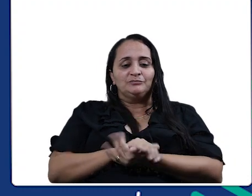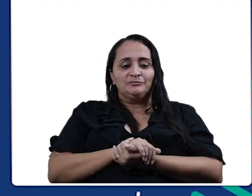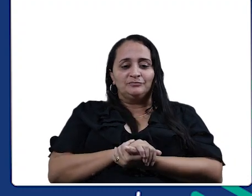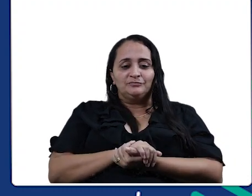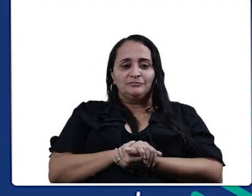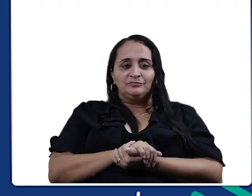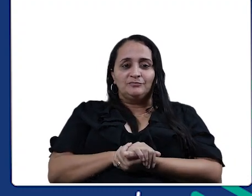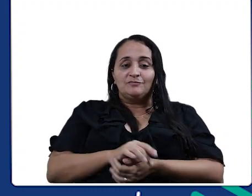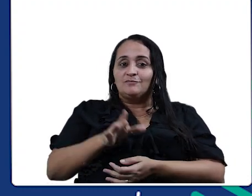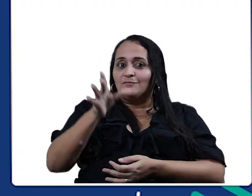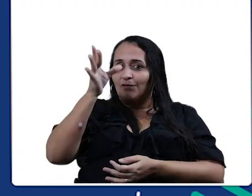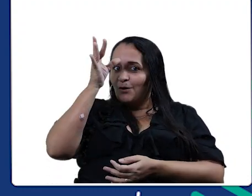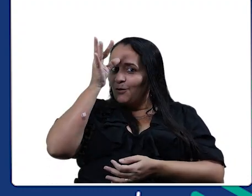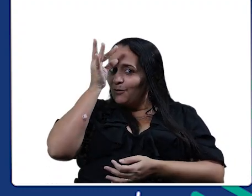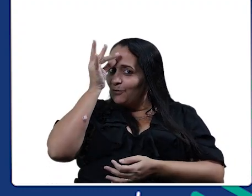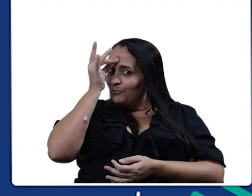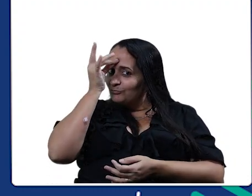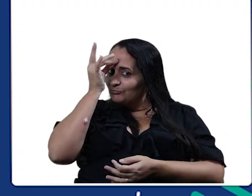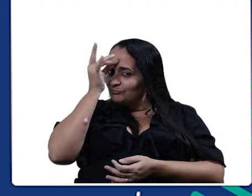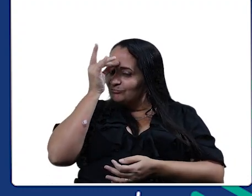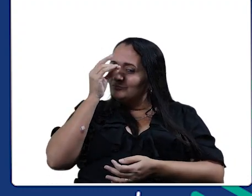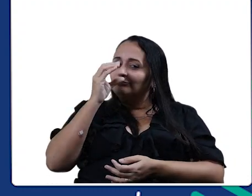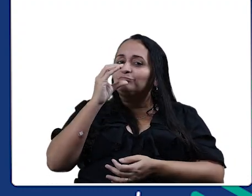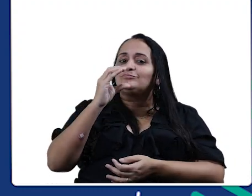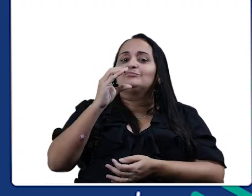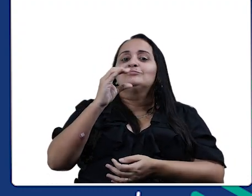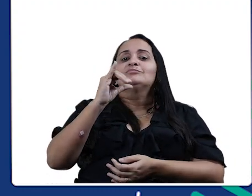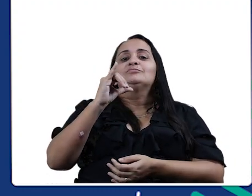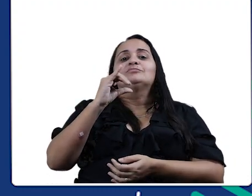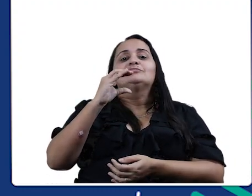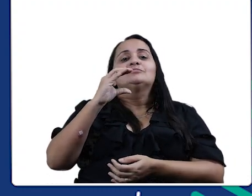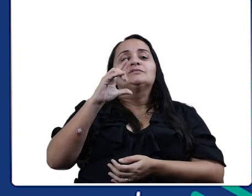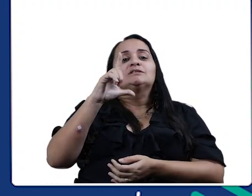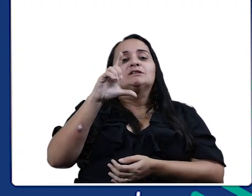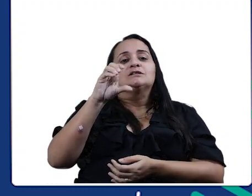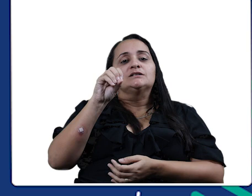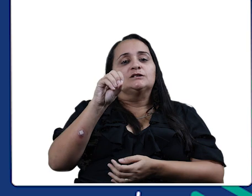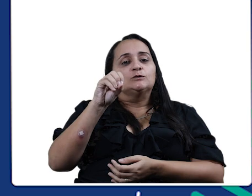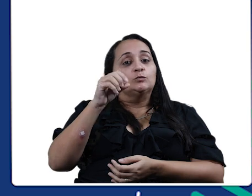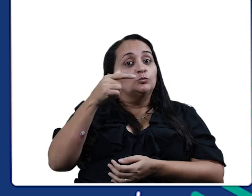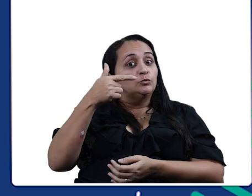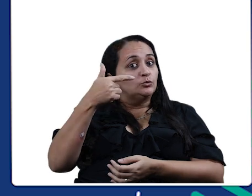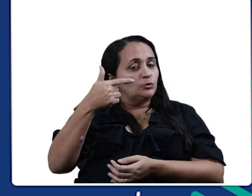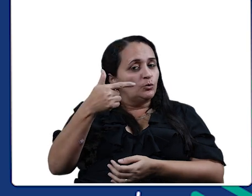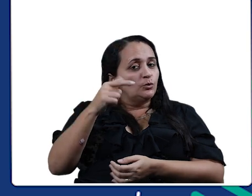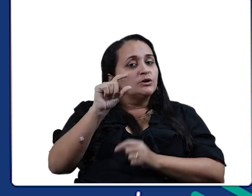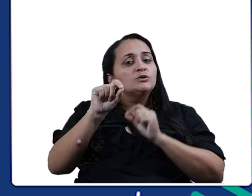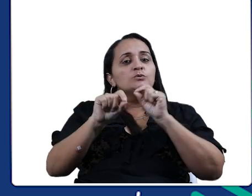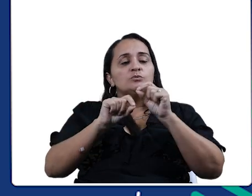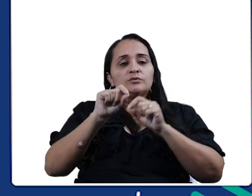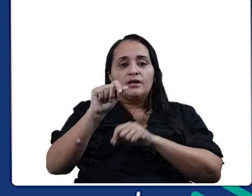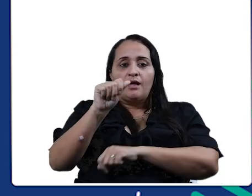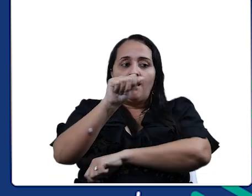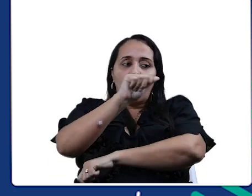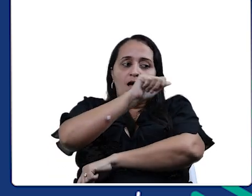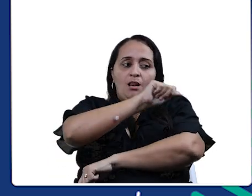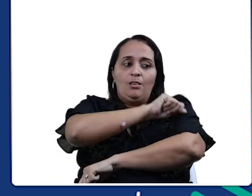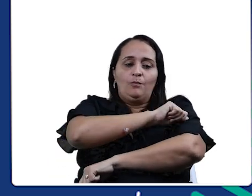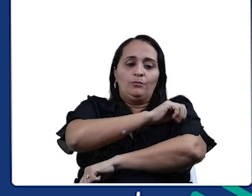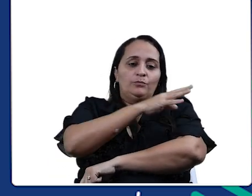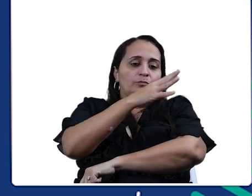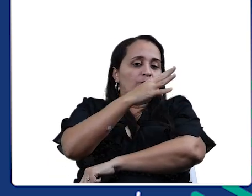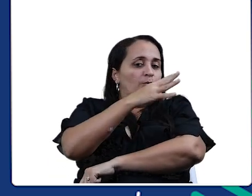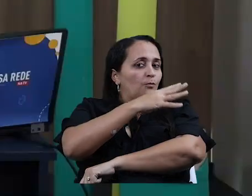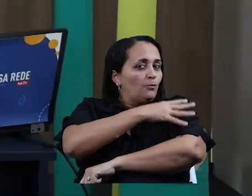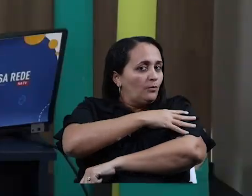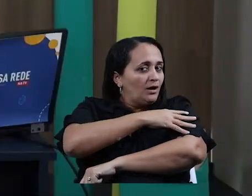só para frisar, o ciclo 2 compreende os alunos do quarto e quinto ano. Então, se você está